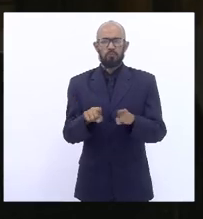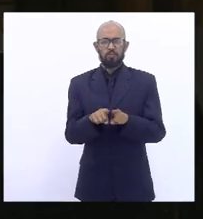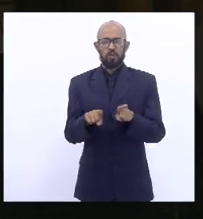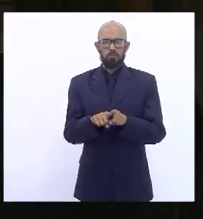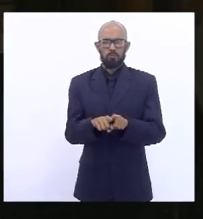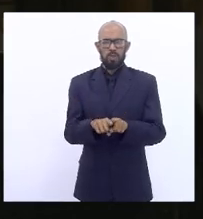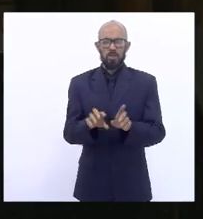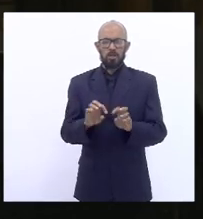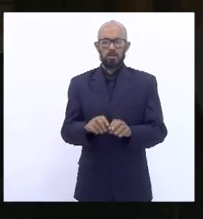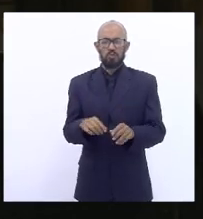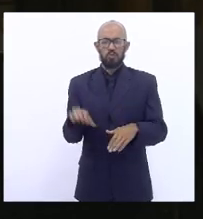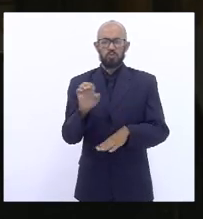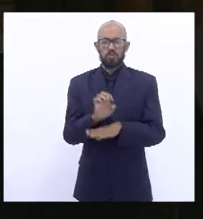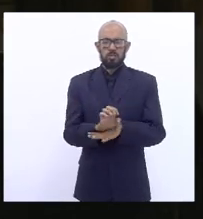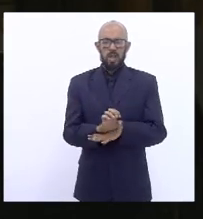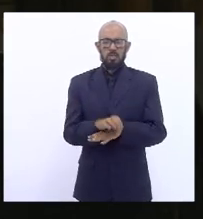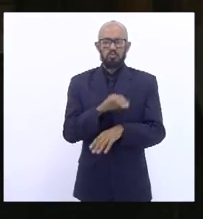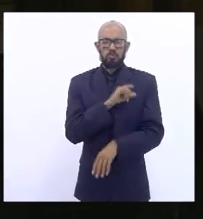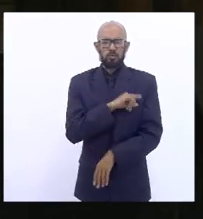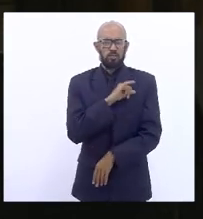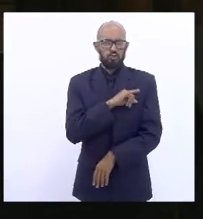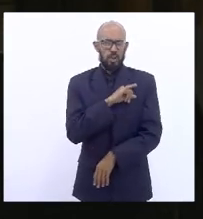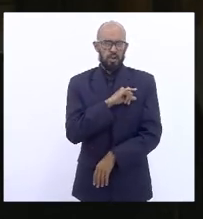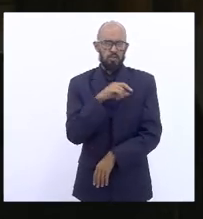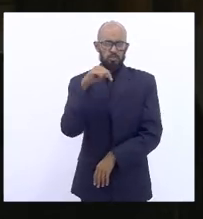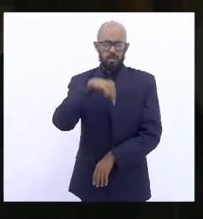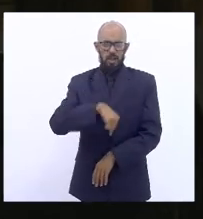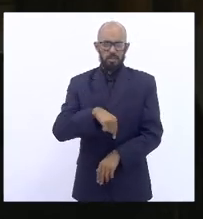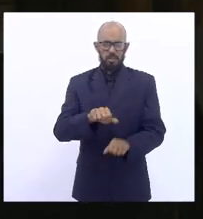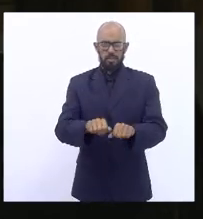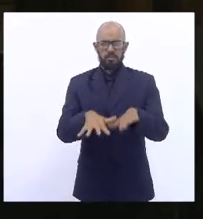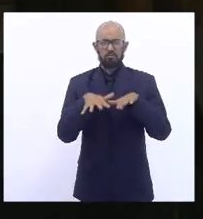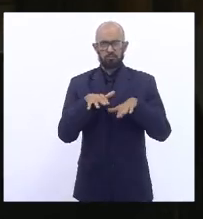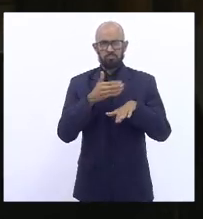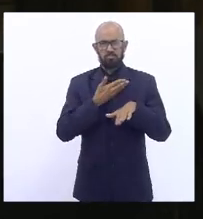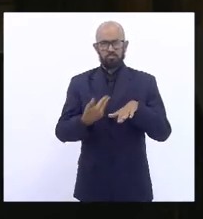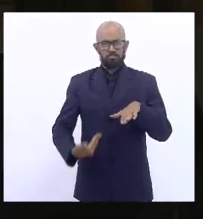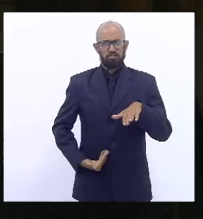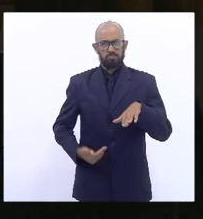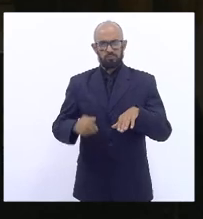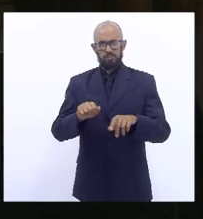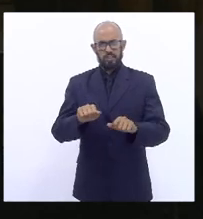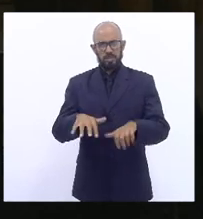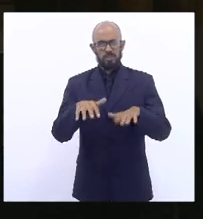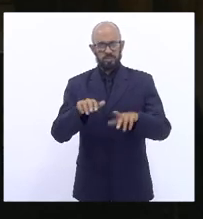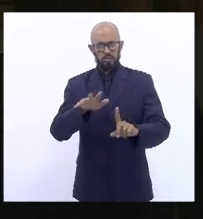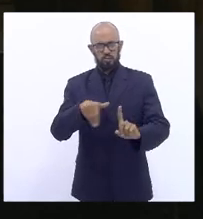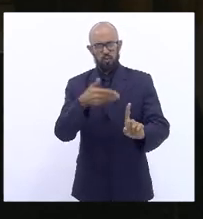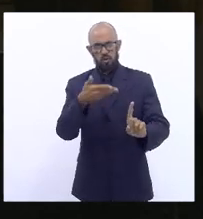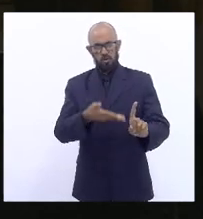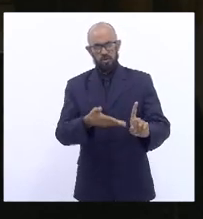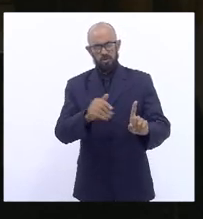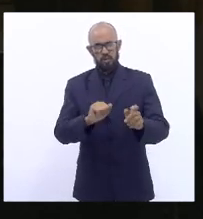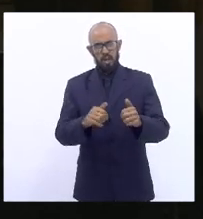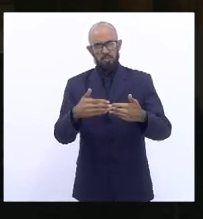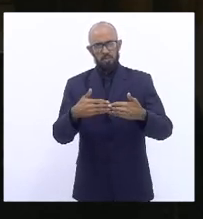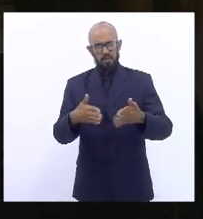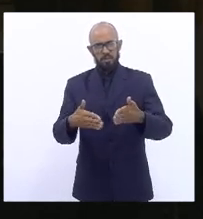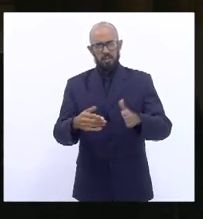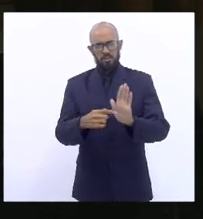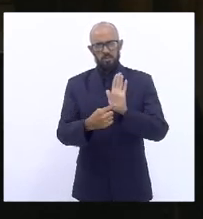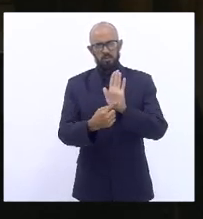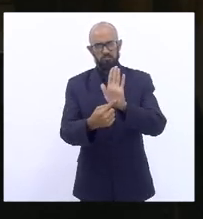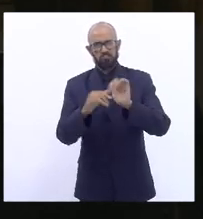Rio de Janeiro estão aqui presentes nesta audiência pública, nesta sessão solene de apresentação e de lançamento da campanha